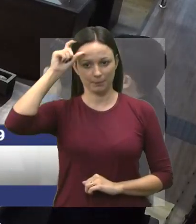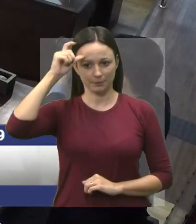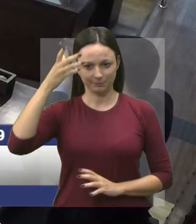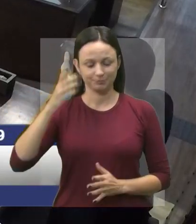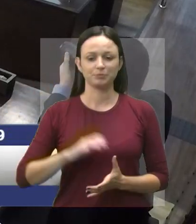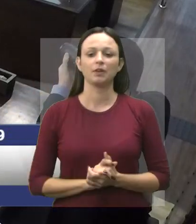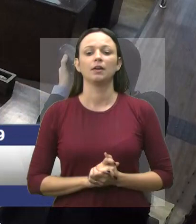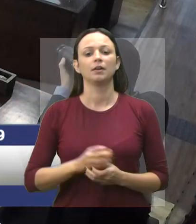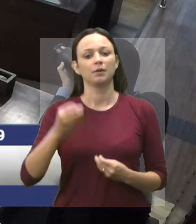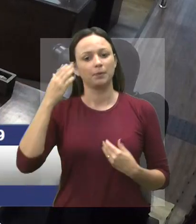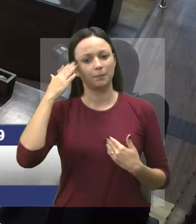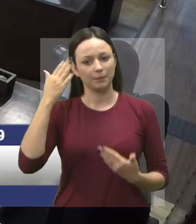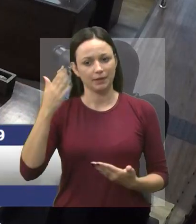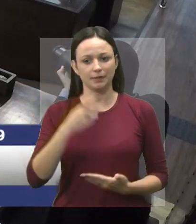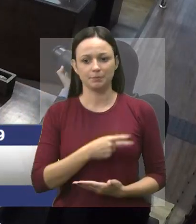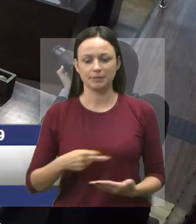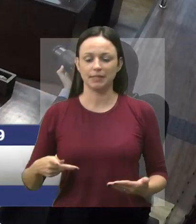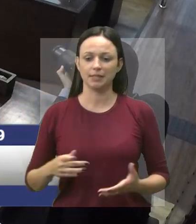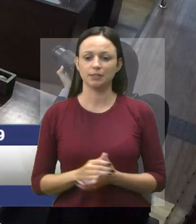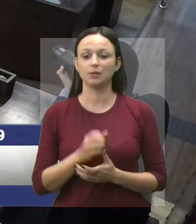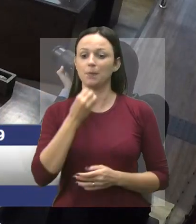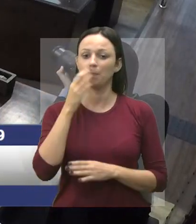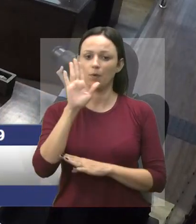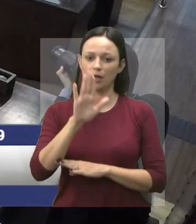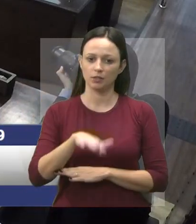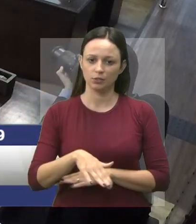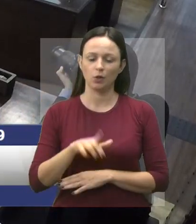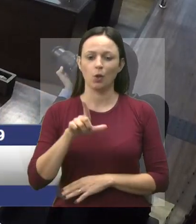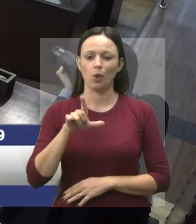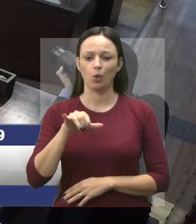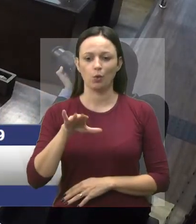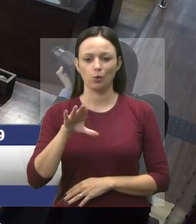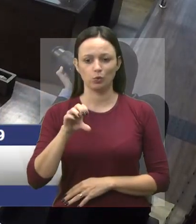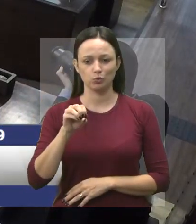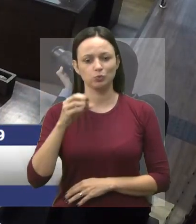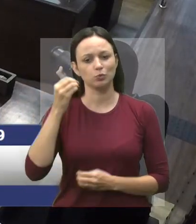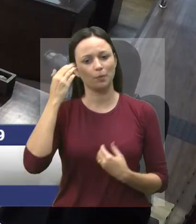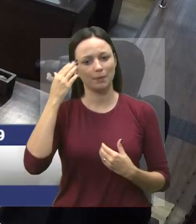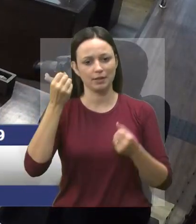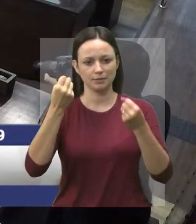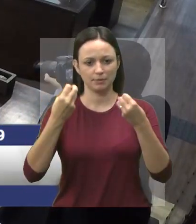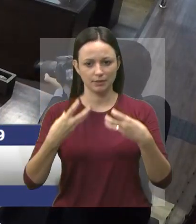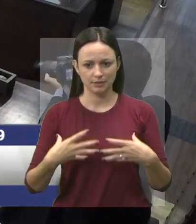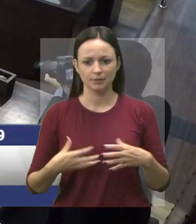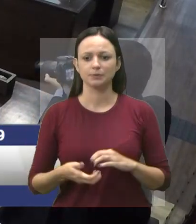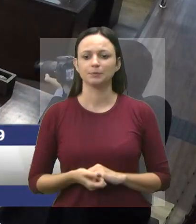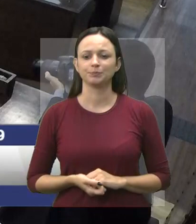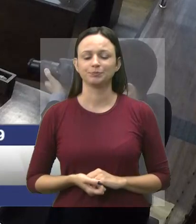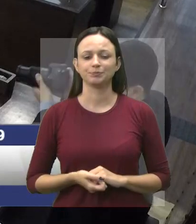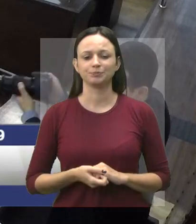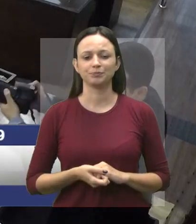Obrigado, senhor presidente. Boa tarde, Lúcio. Obrigado pelas explicações. Boa tarde.